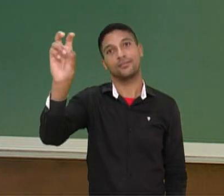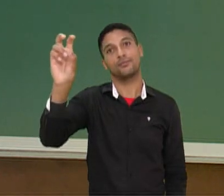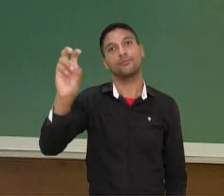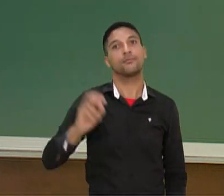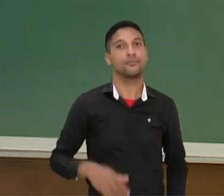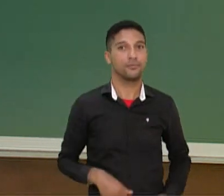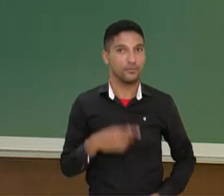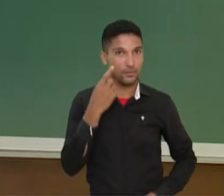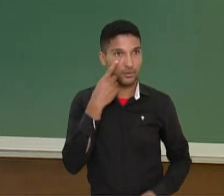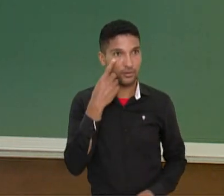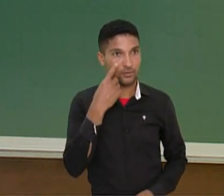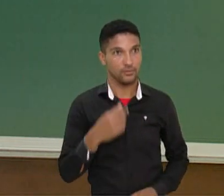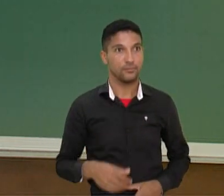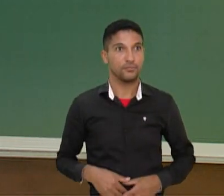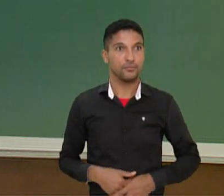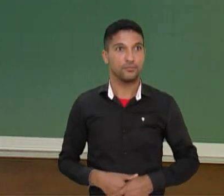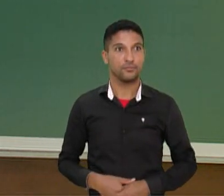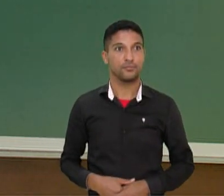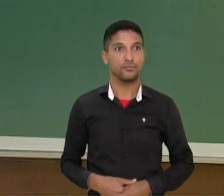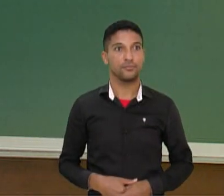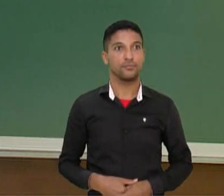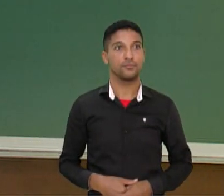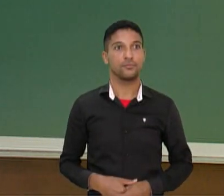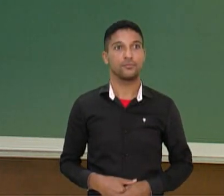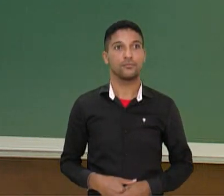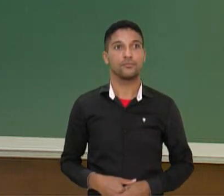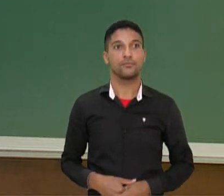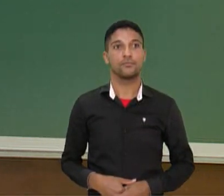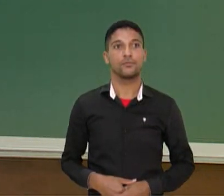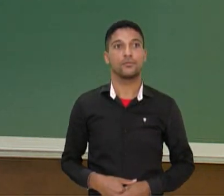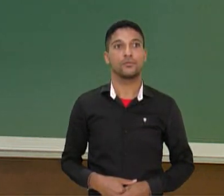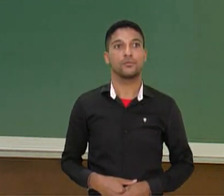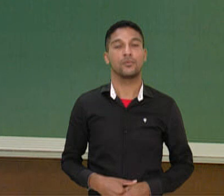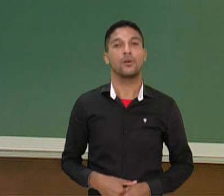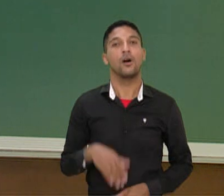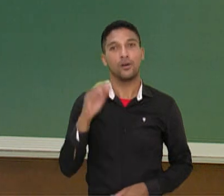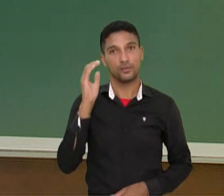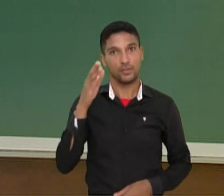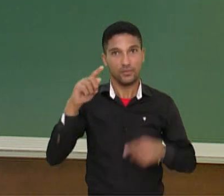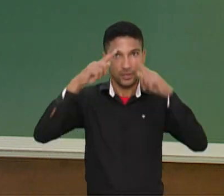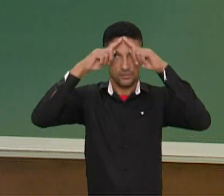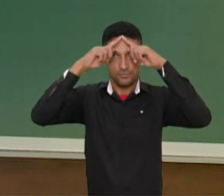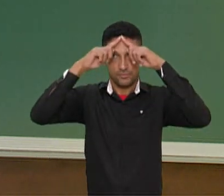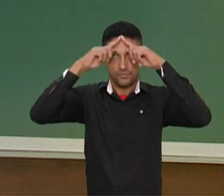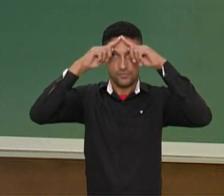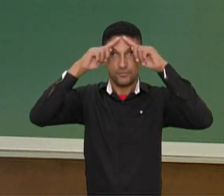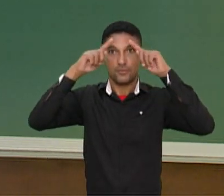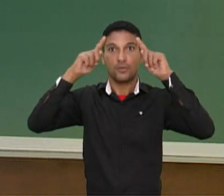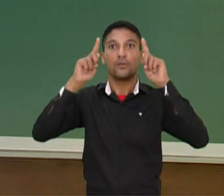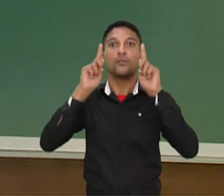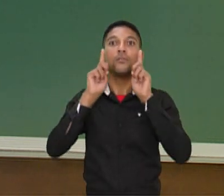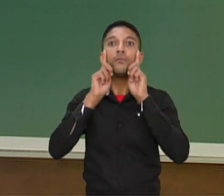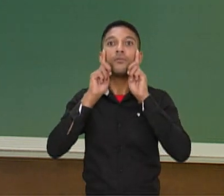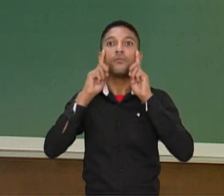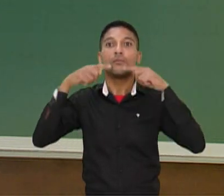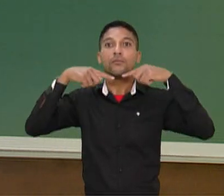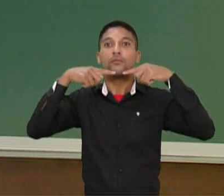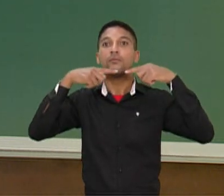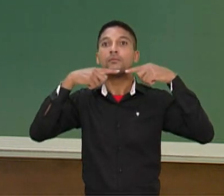lados menos 2, ó, certo? Então, eu tenho 3 vezes 180, que a gente acabou de fazer a conta, é 540